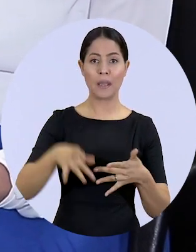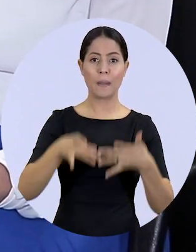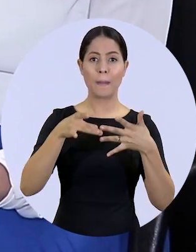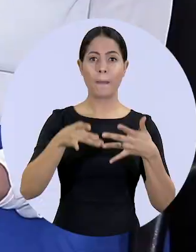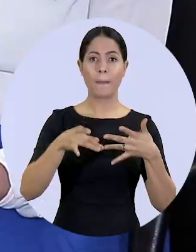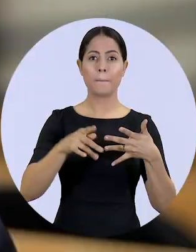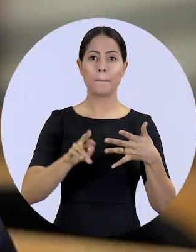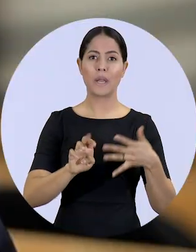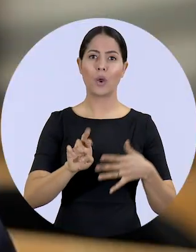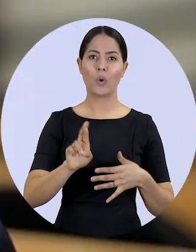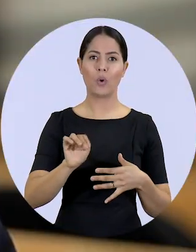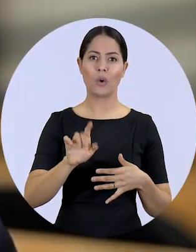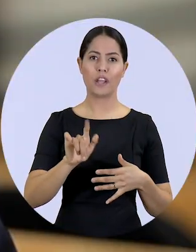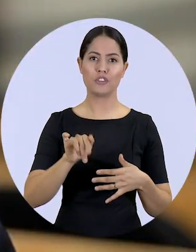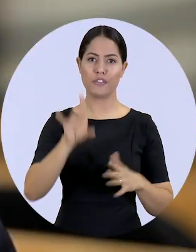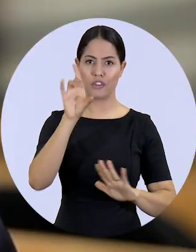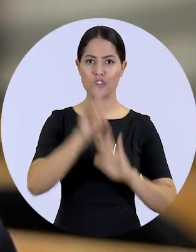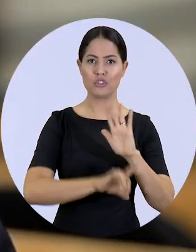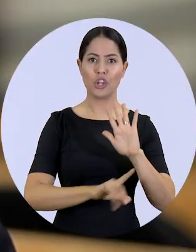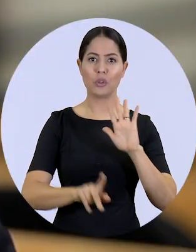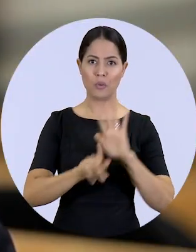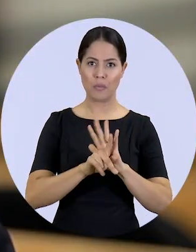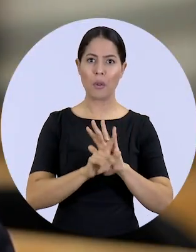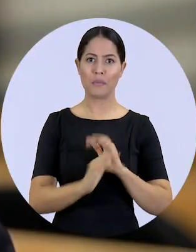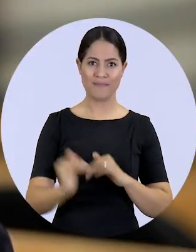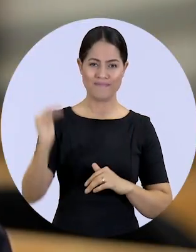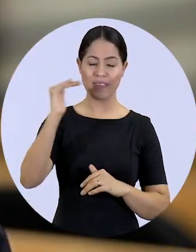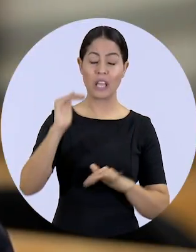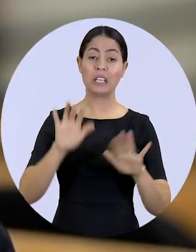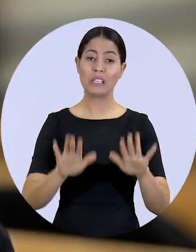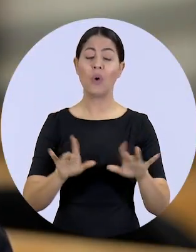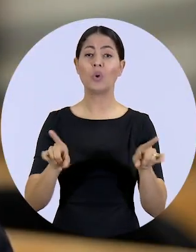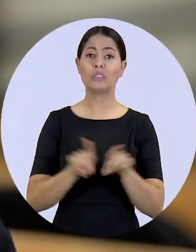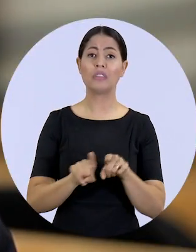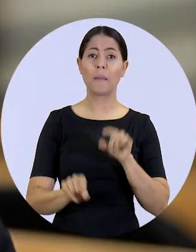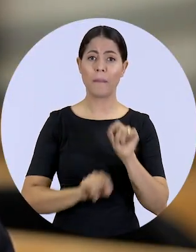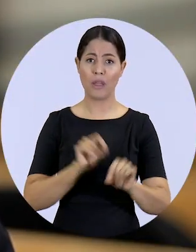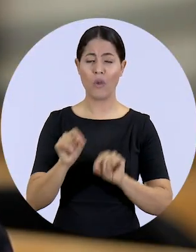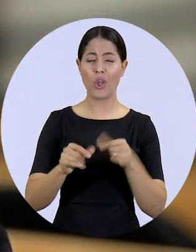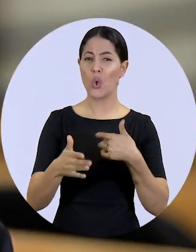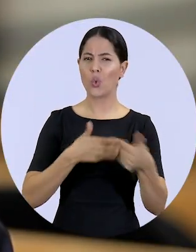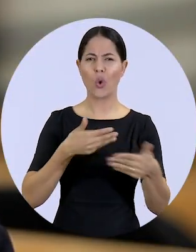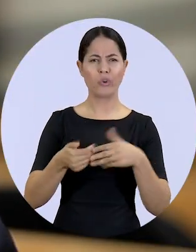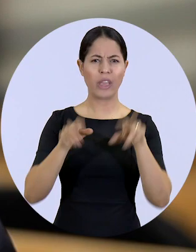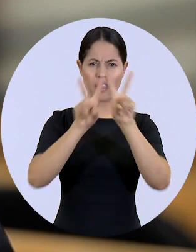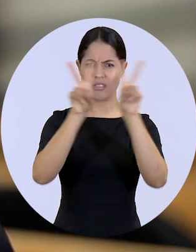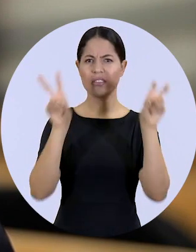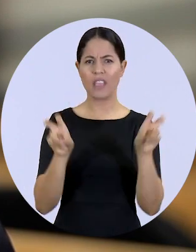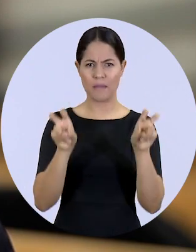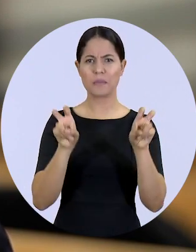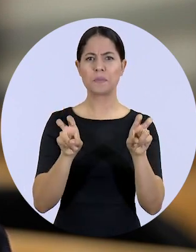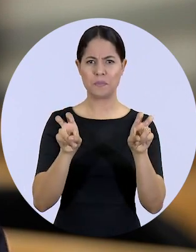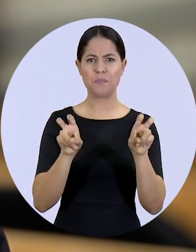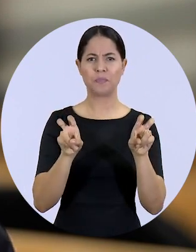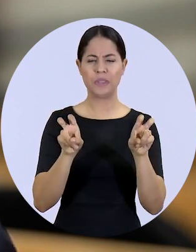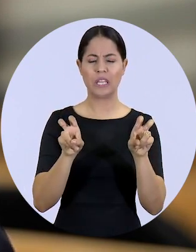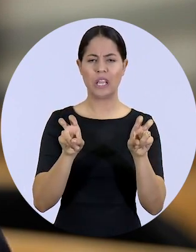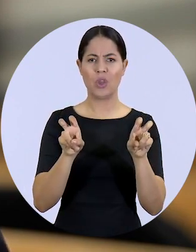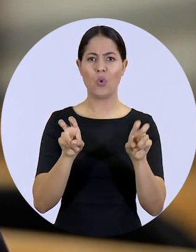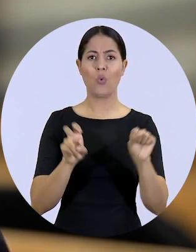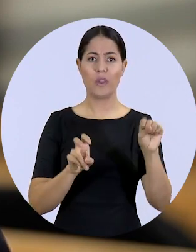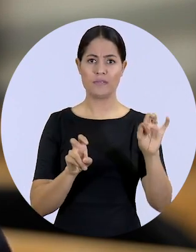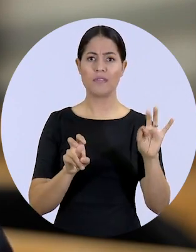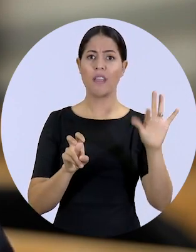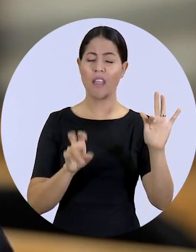mais do que isso, nós temos aqui no país uma cultura de realmente, por via de habeas corpus, todo e qualquer tema acabar chegando ao Supremo